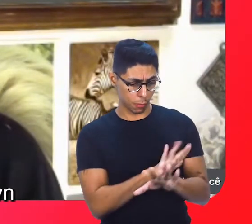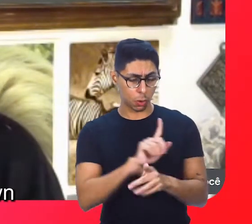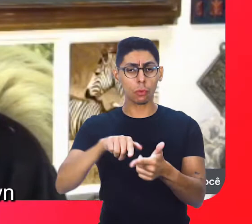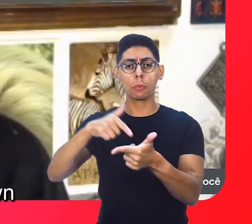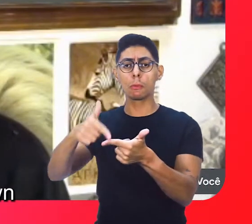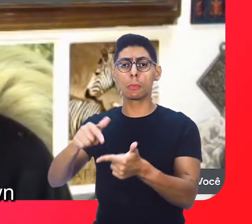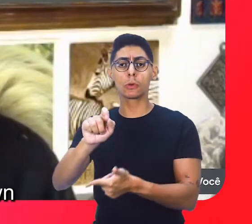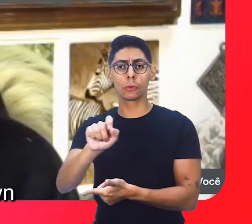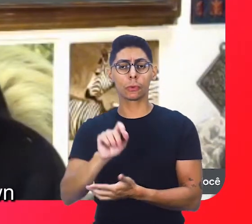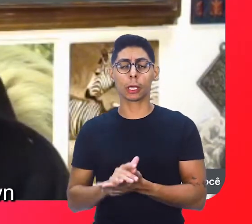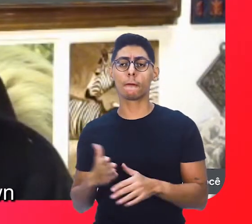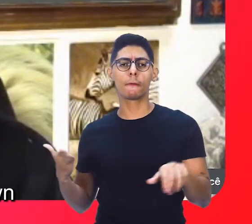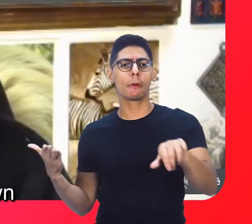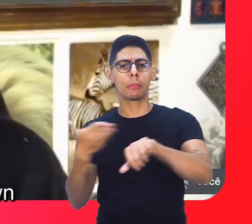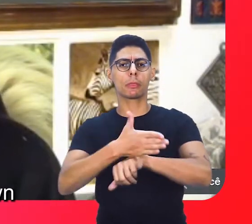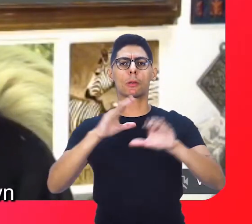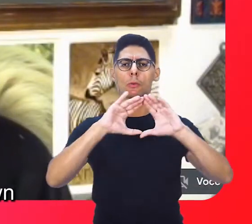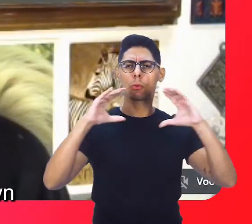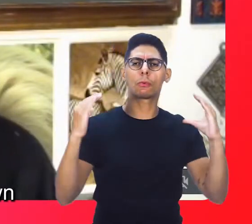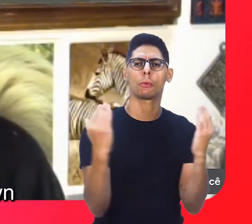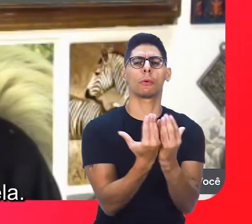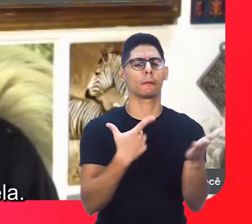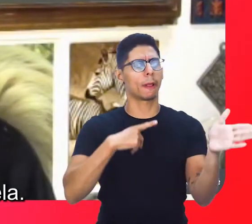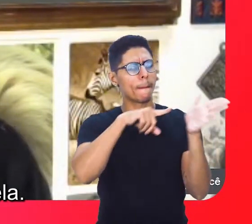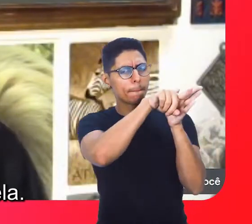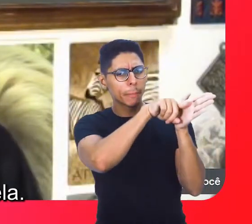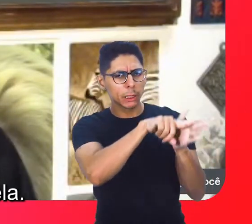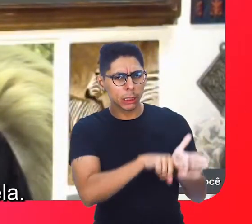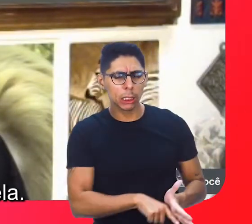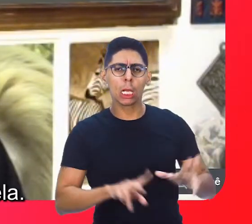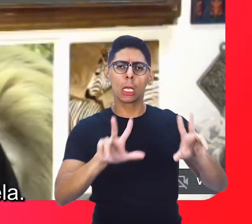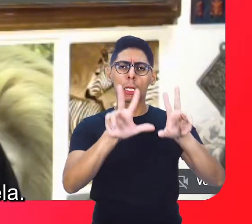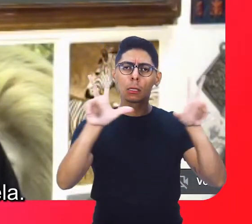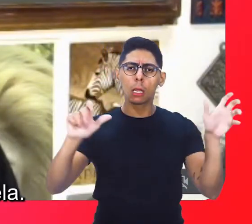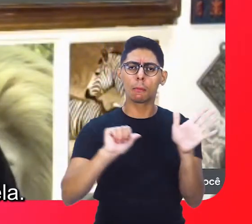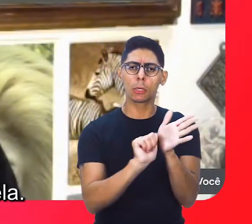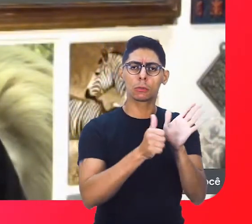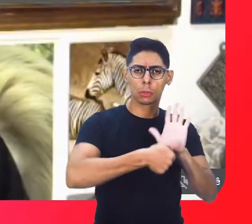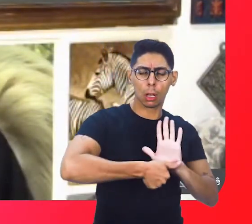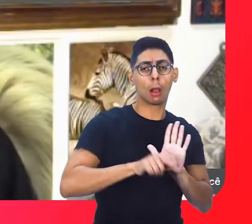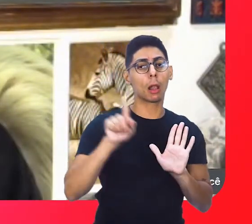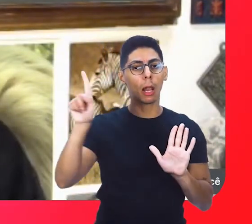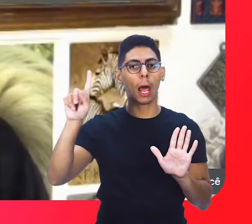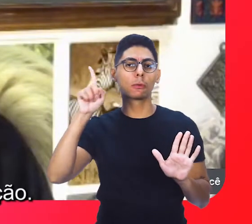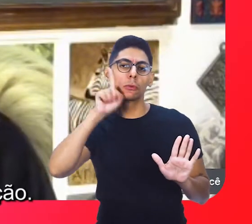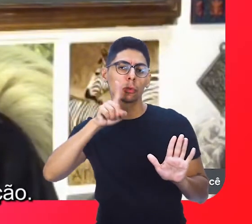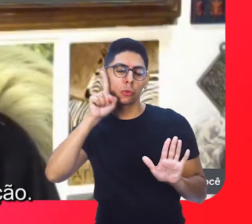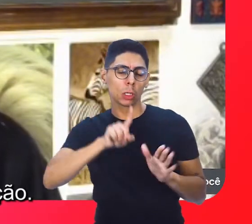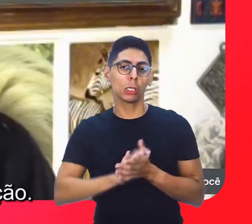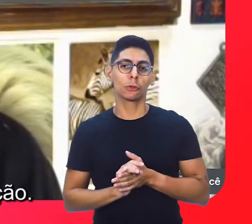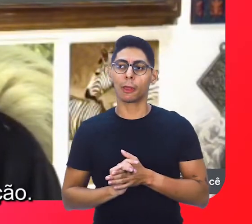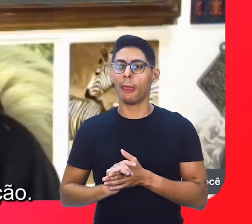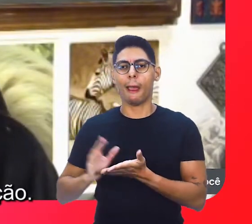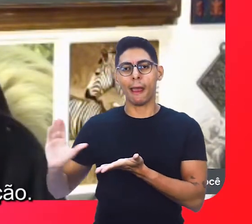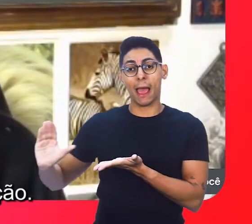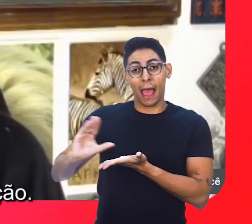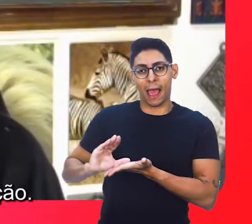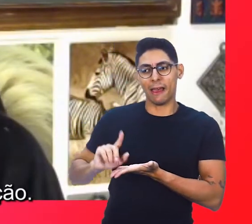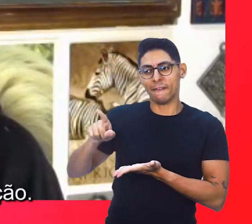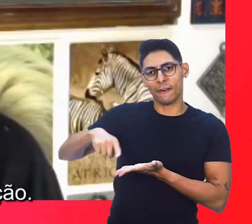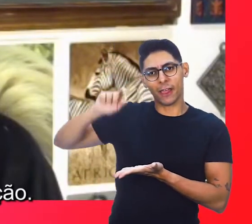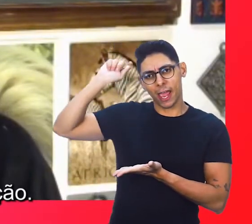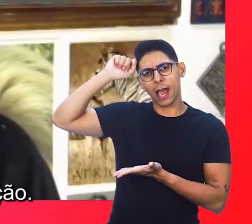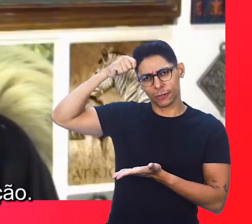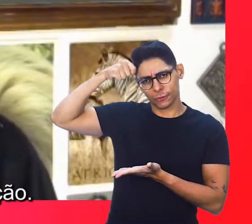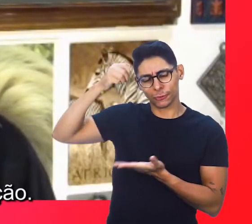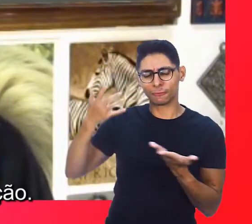eu fui para um congresso fazer pesquisa sobre síndrome de Down nos Estados Unidos com patrocínio dela. Então, assim, eu tenho assim,